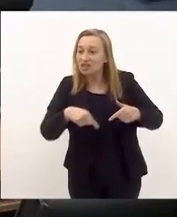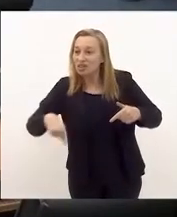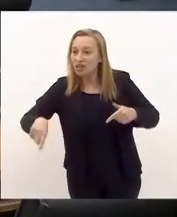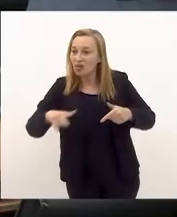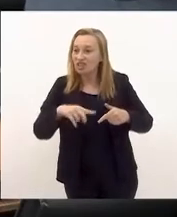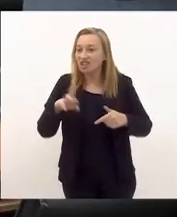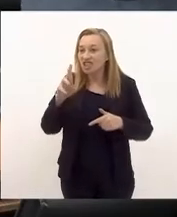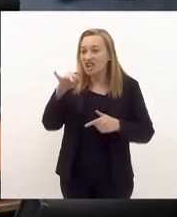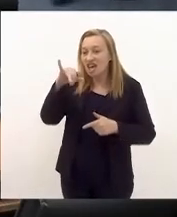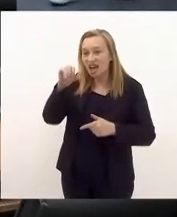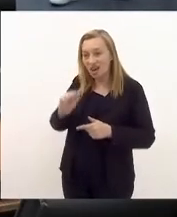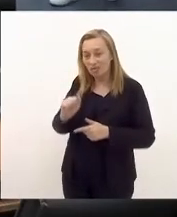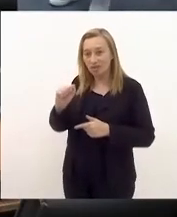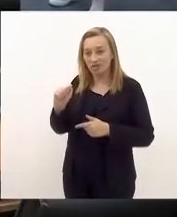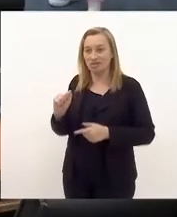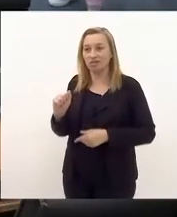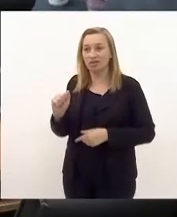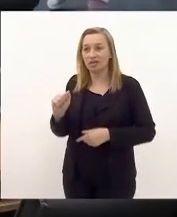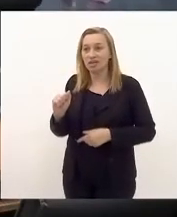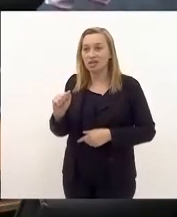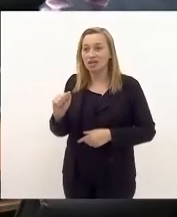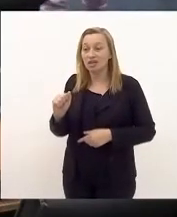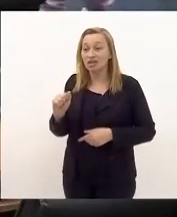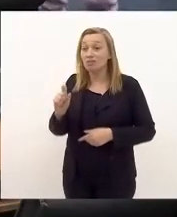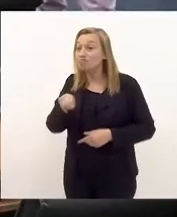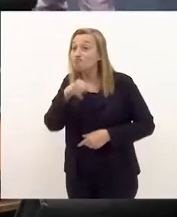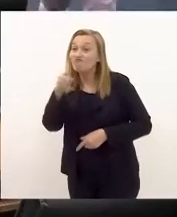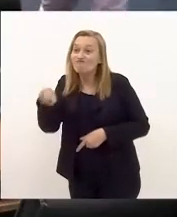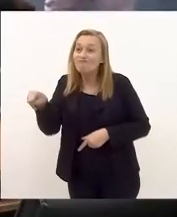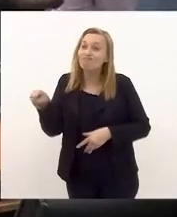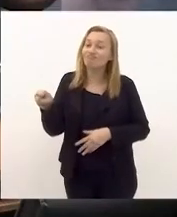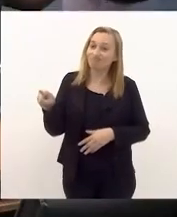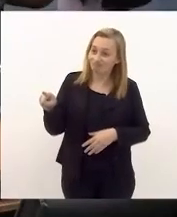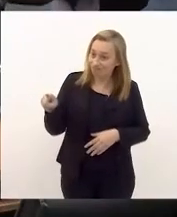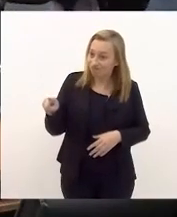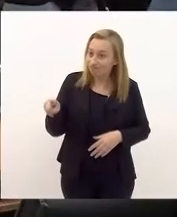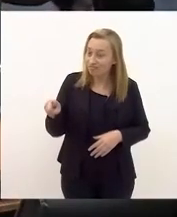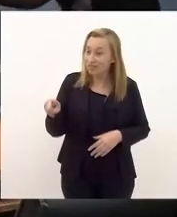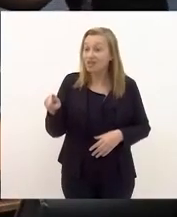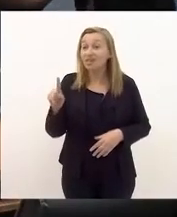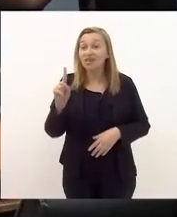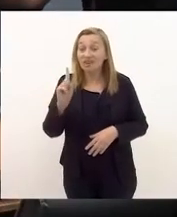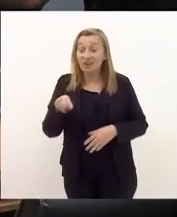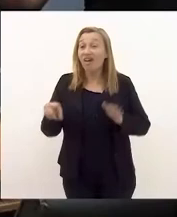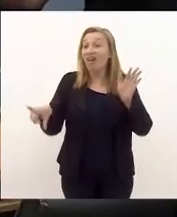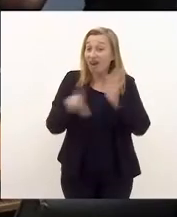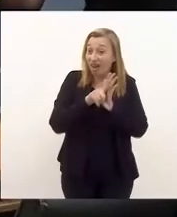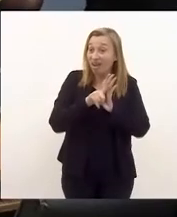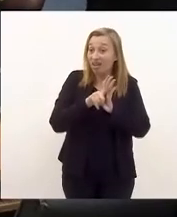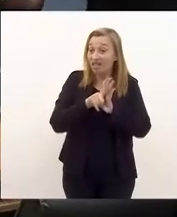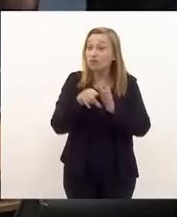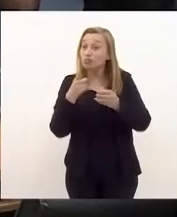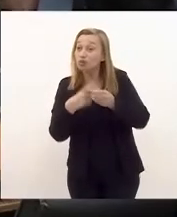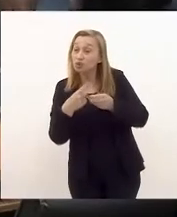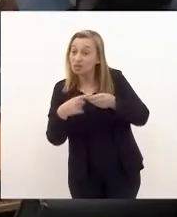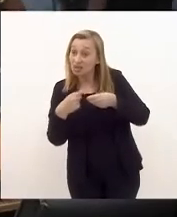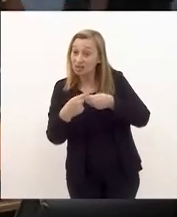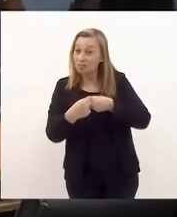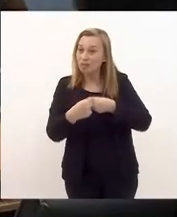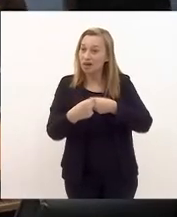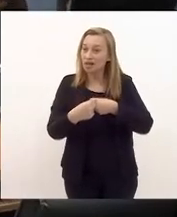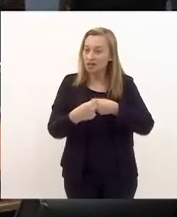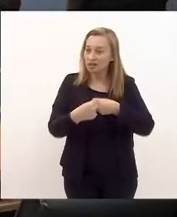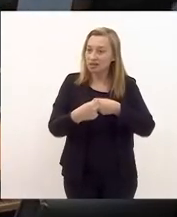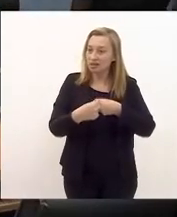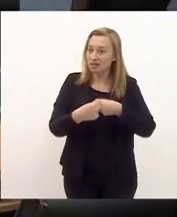rima fossem proibidas, porque há, inclusive, leis municipais